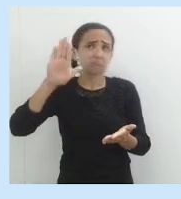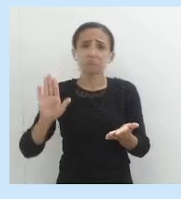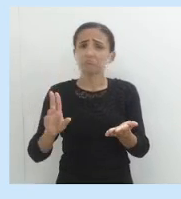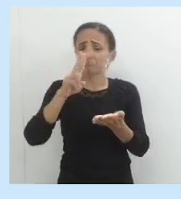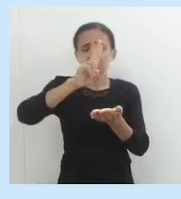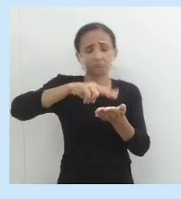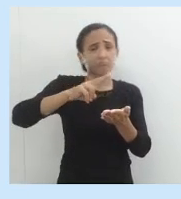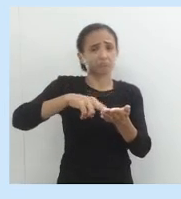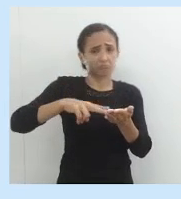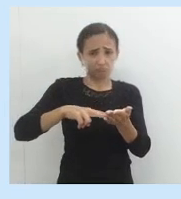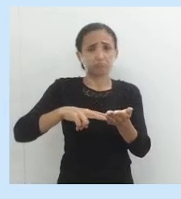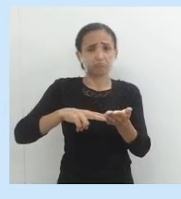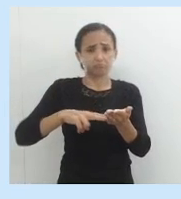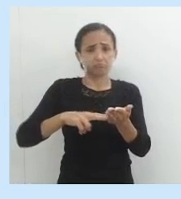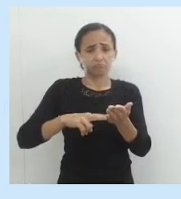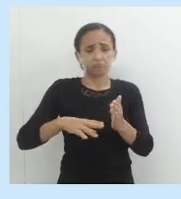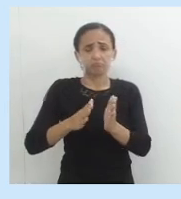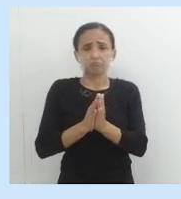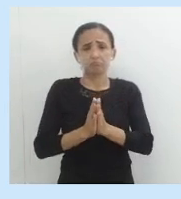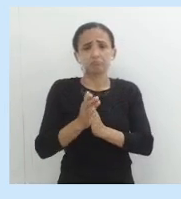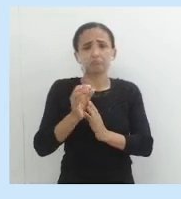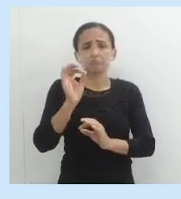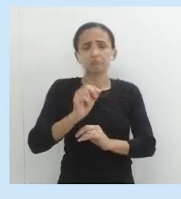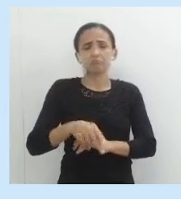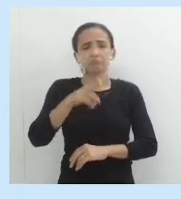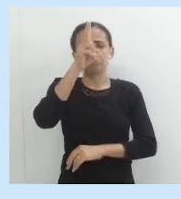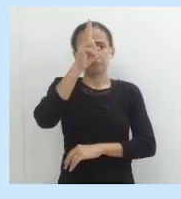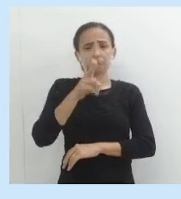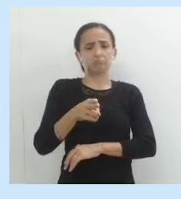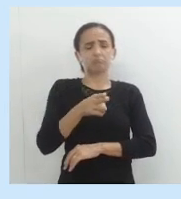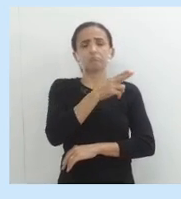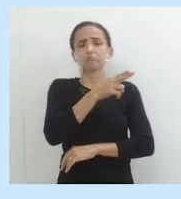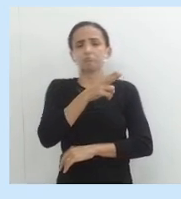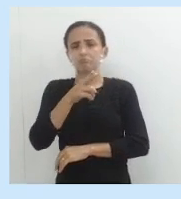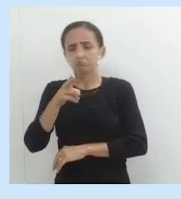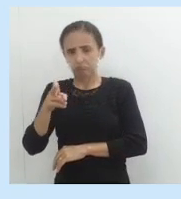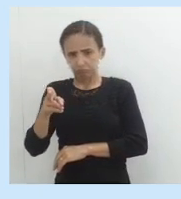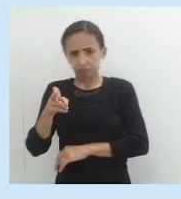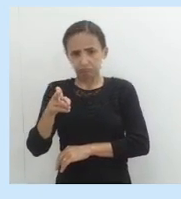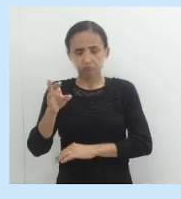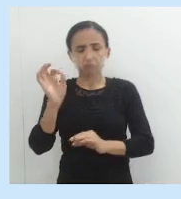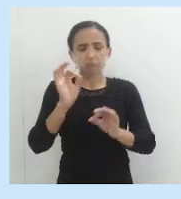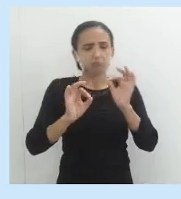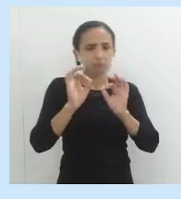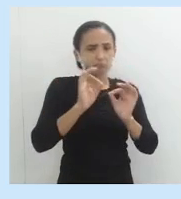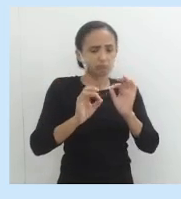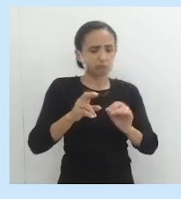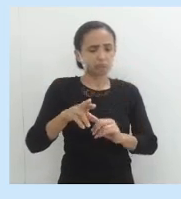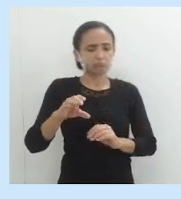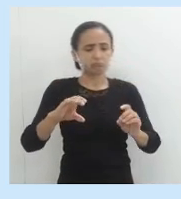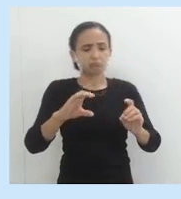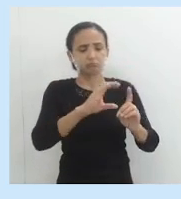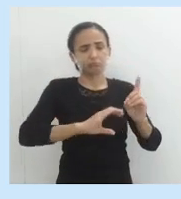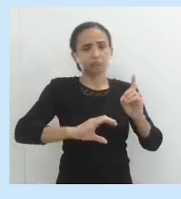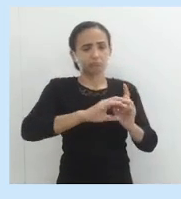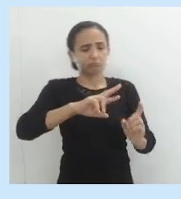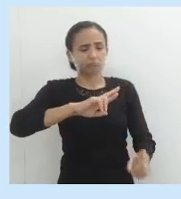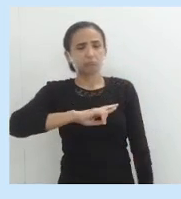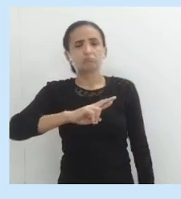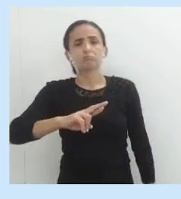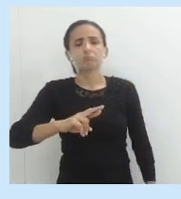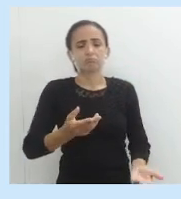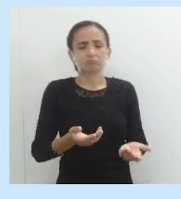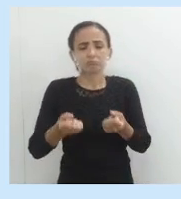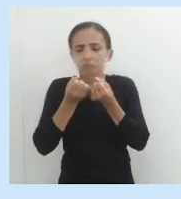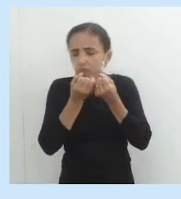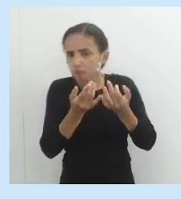eram apresentadas em latim, independente do país, até a própria O teatro, nesse período da Idade Média, começou também a